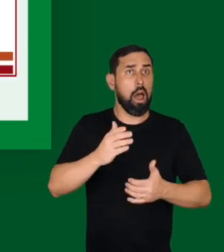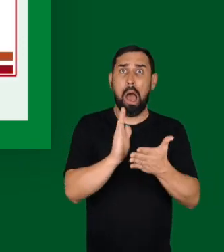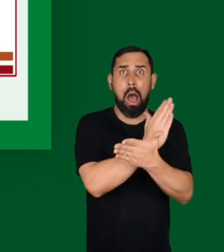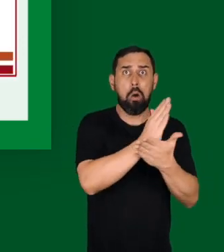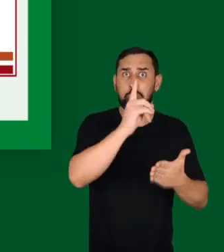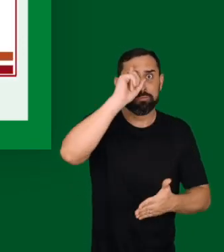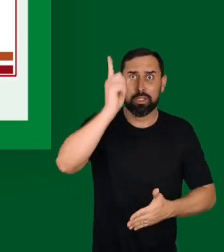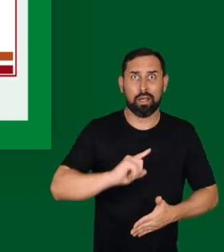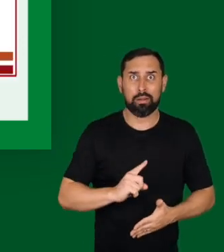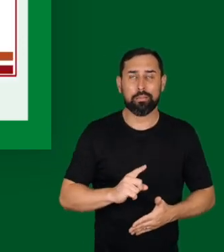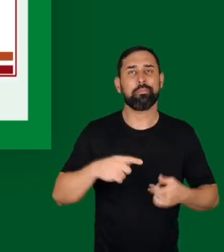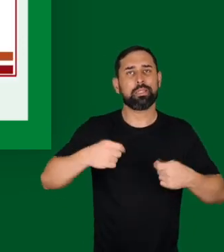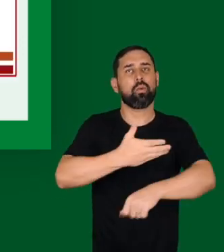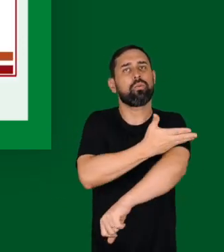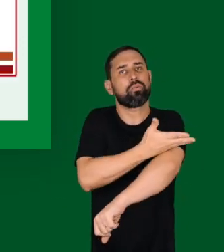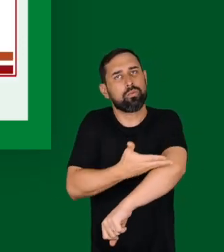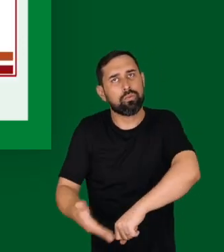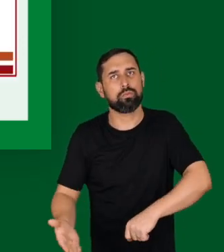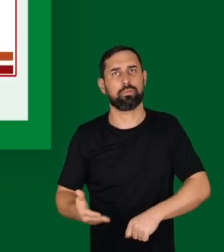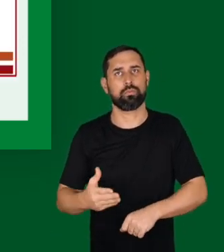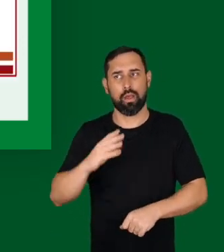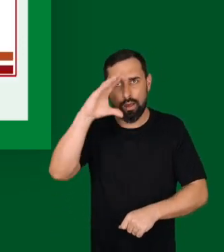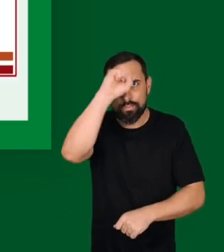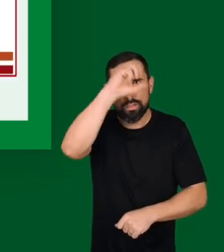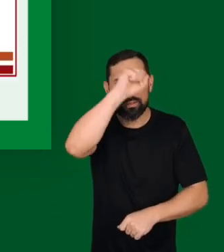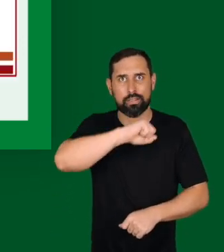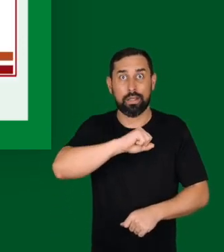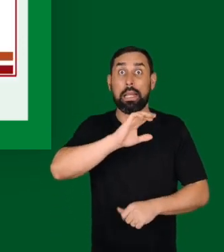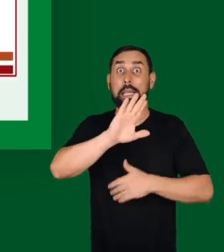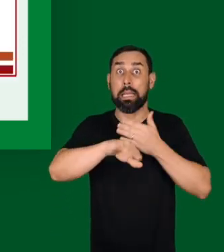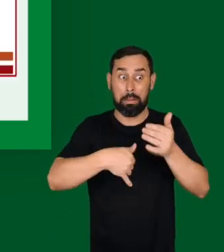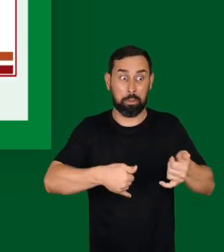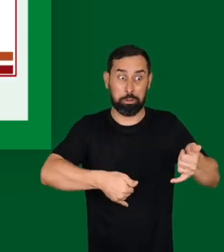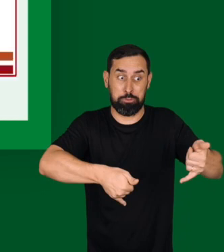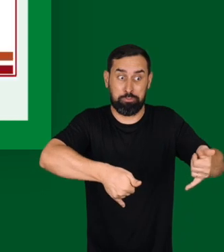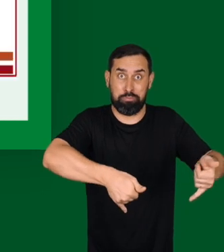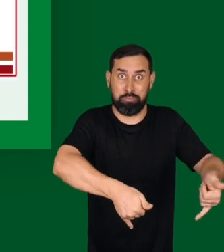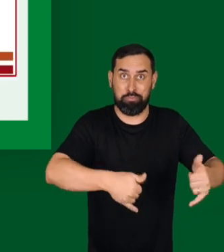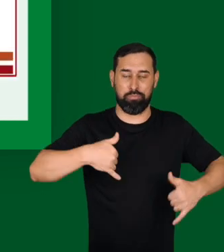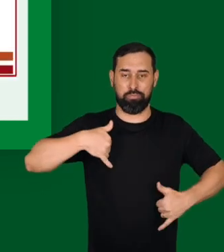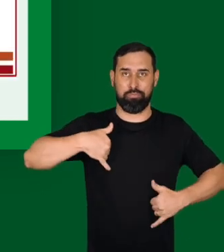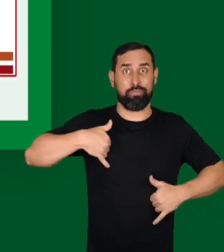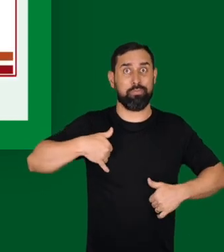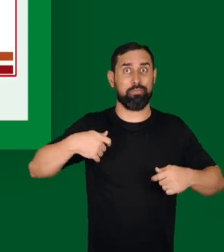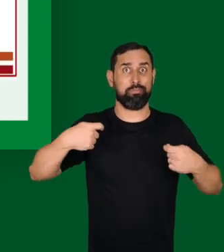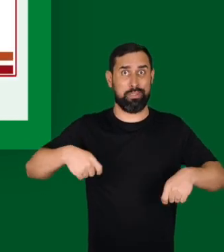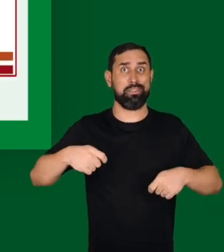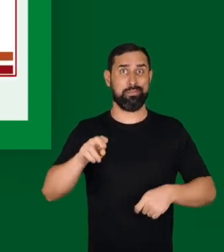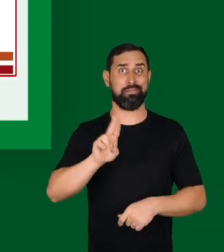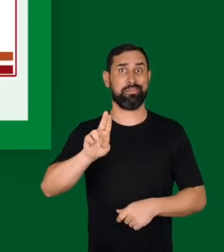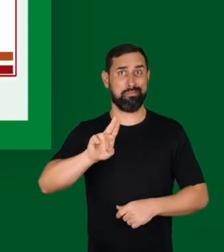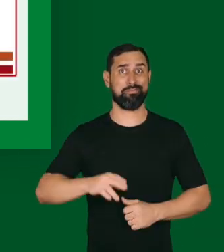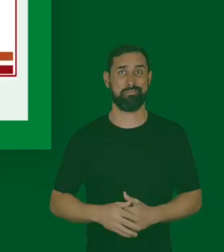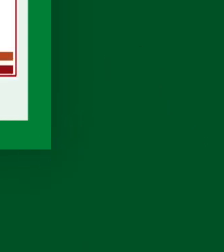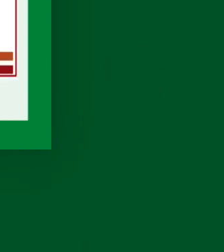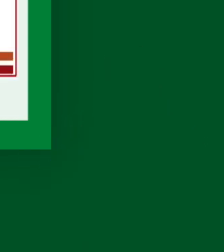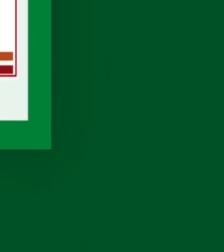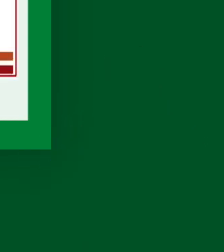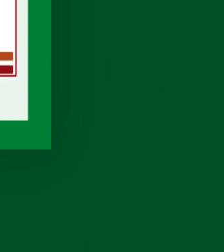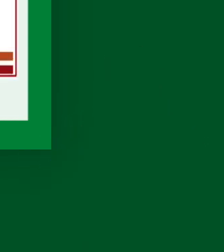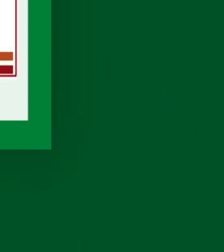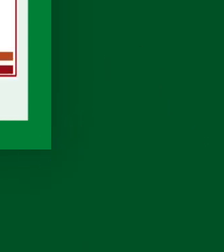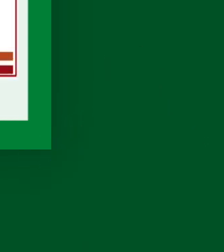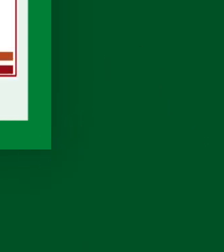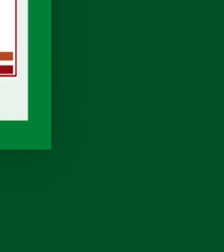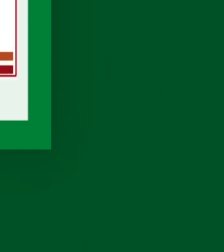marca-passo no aparelho do seu hospital. É importante você se acostumar que nessas raras situações vai ser necessário você